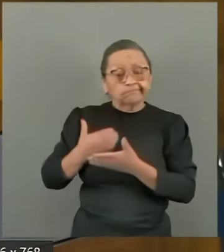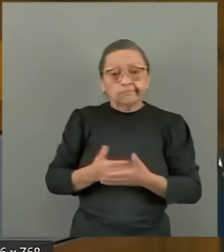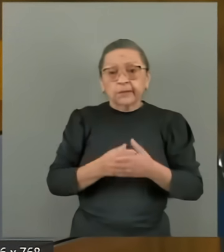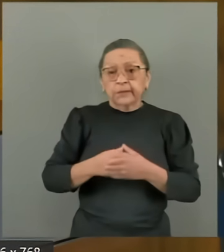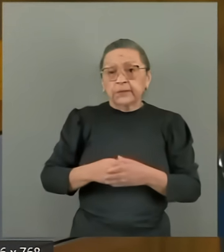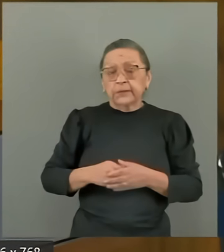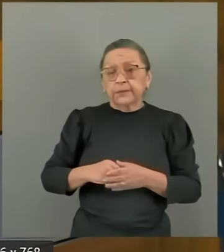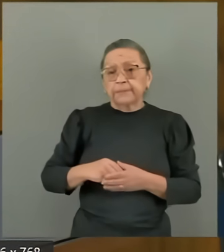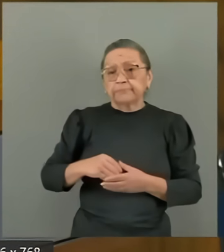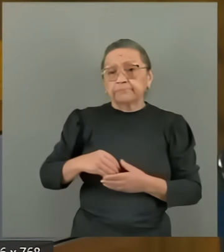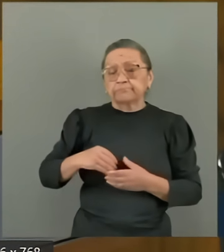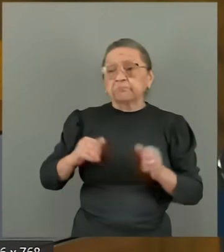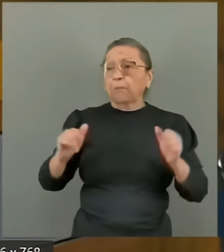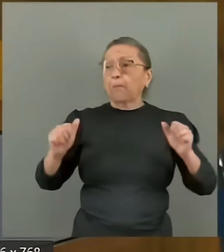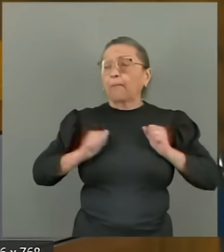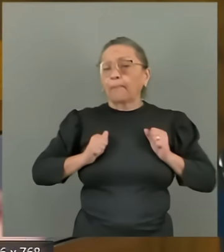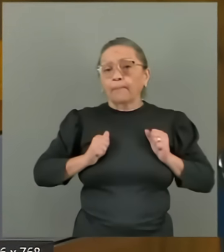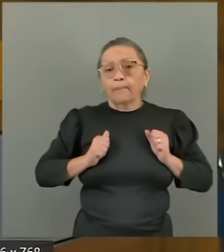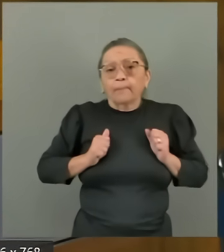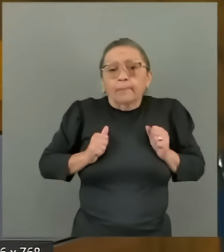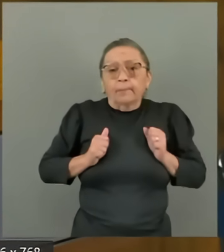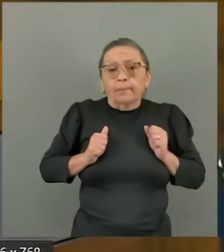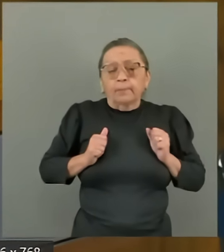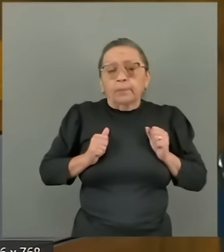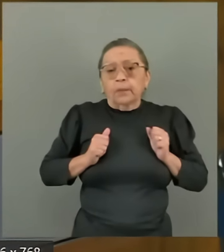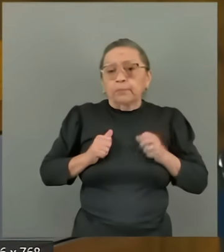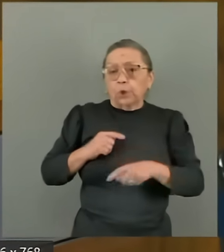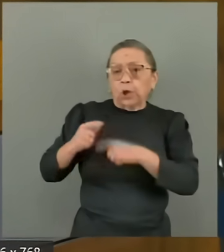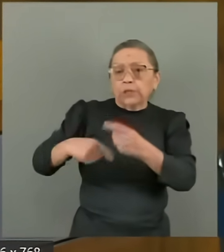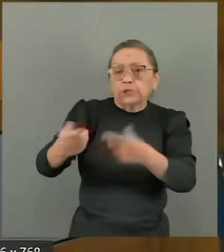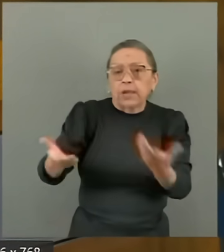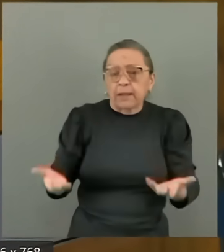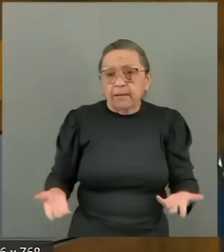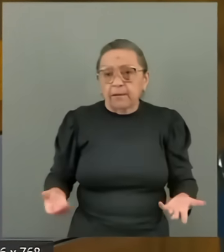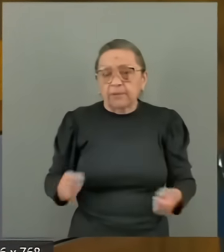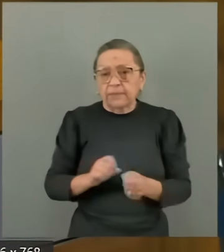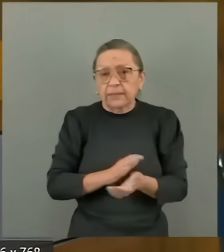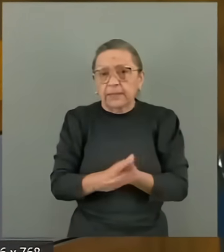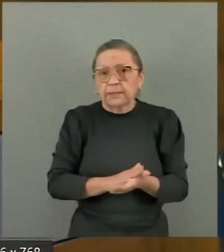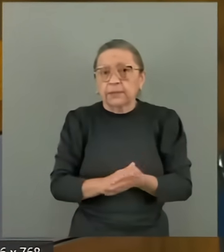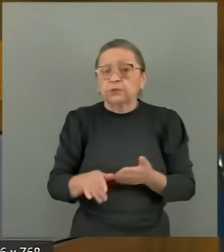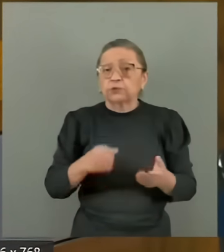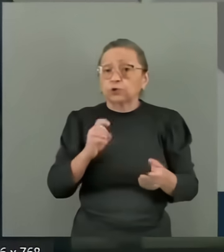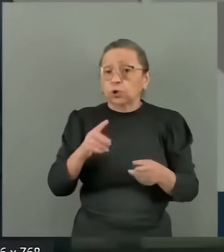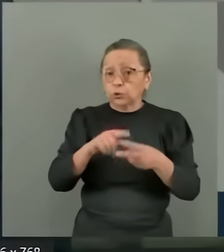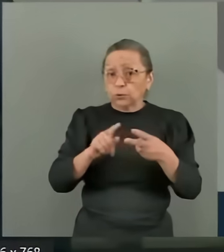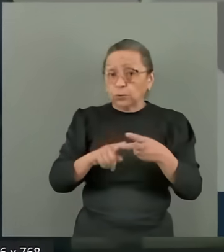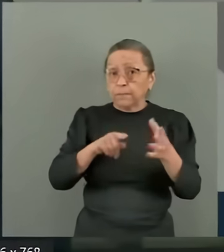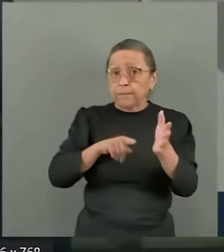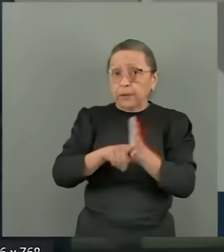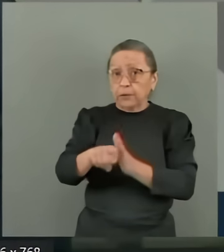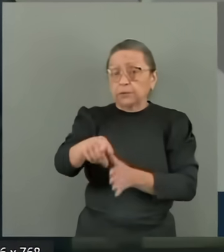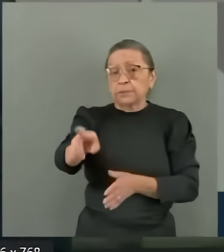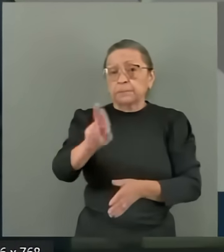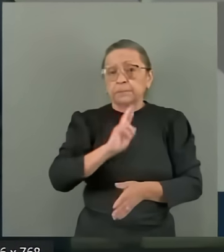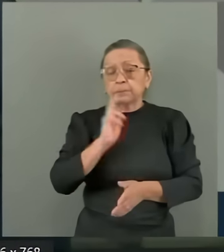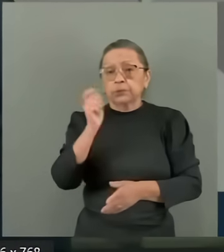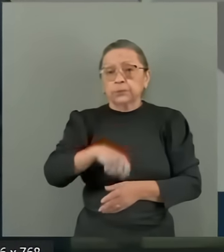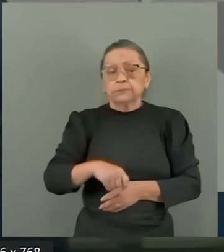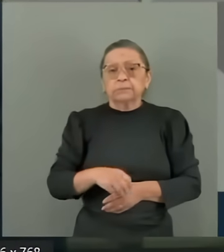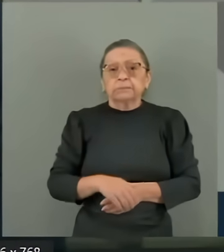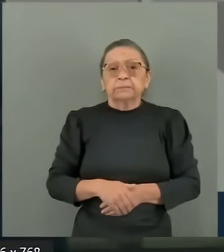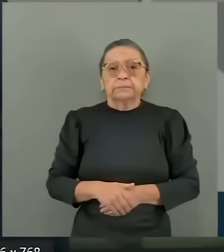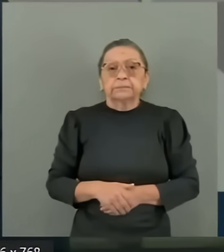explicou aqui uma série de medidas, mas me parece que não foram efetivas, né? Então, vou fazer aqui 2 perguntas, até para o senhor